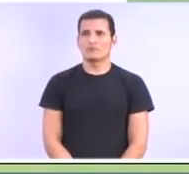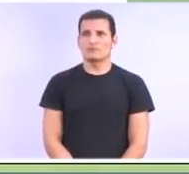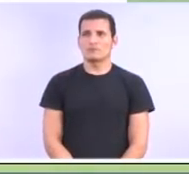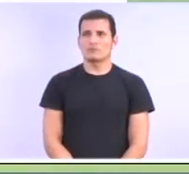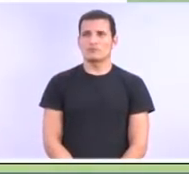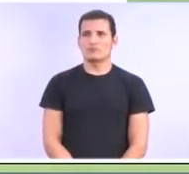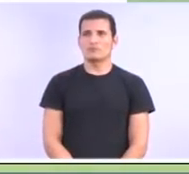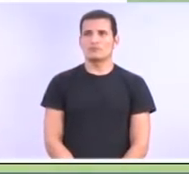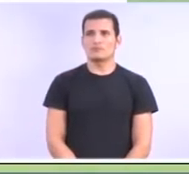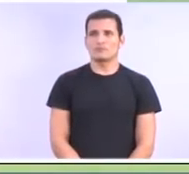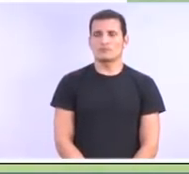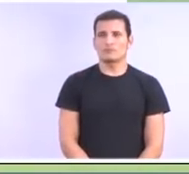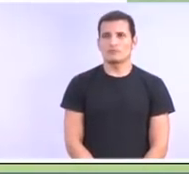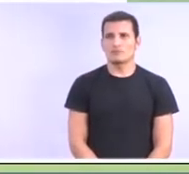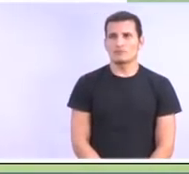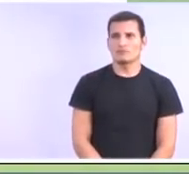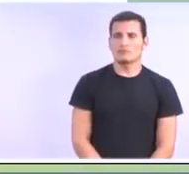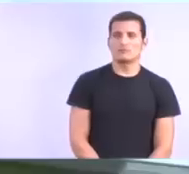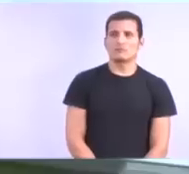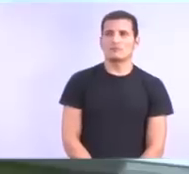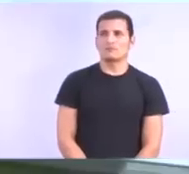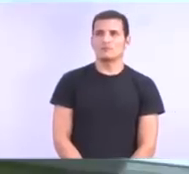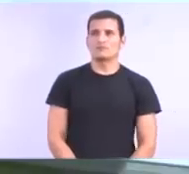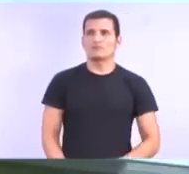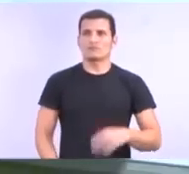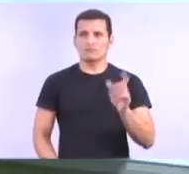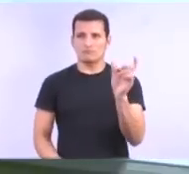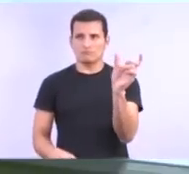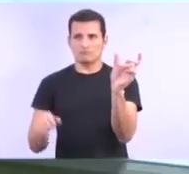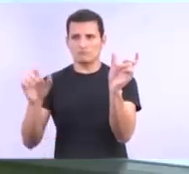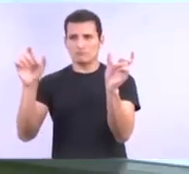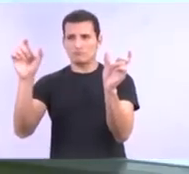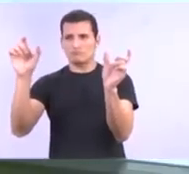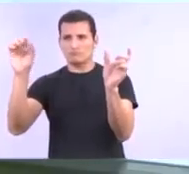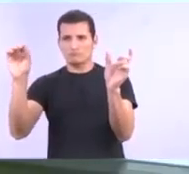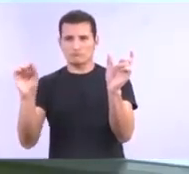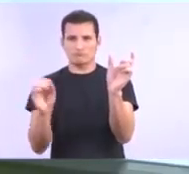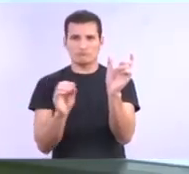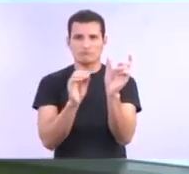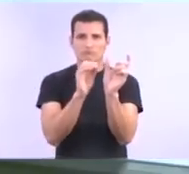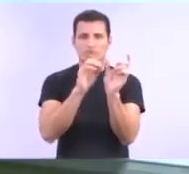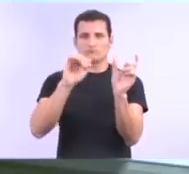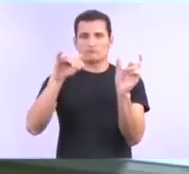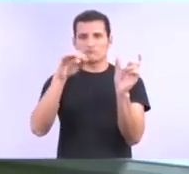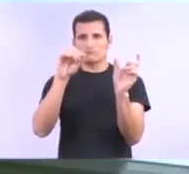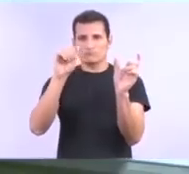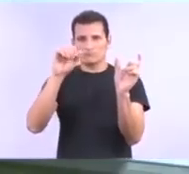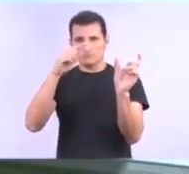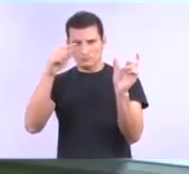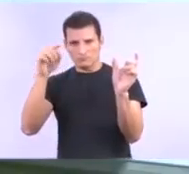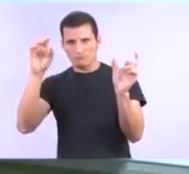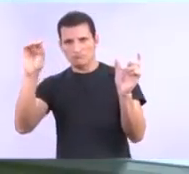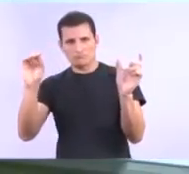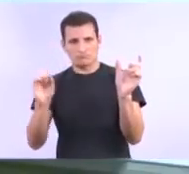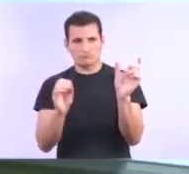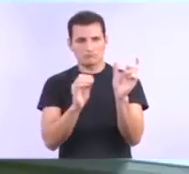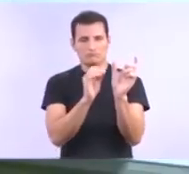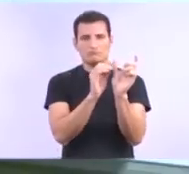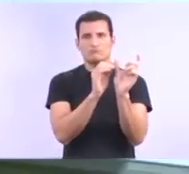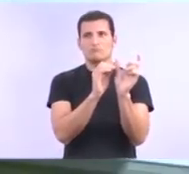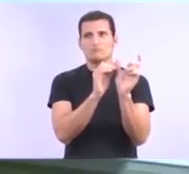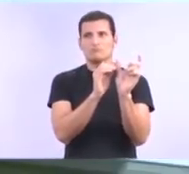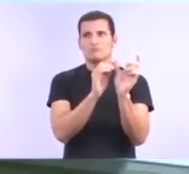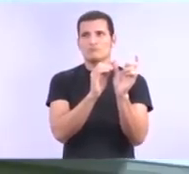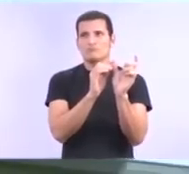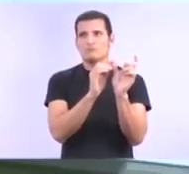O objeto vai receber o valor João da Silva, vai repassar para o guarda-costas, o guarda-costas vai olhar aquele João da Silva, esse